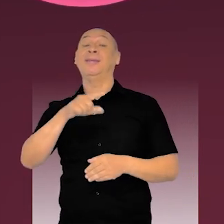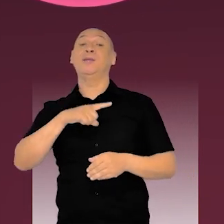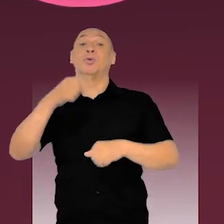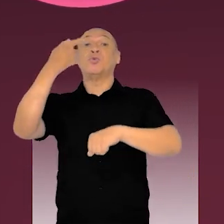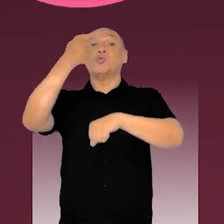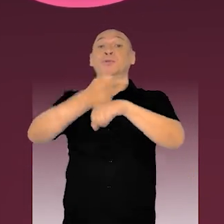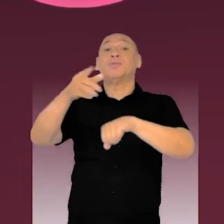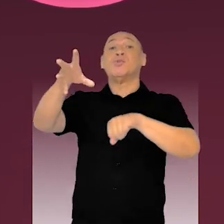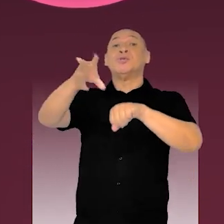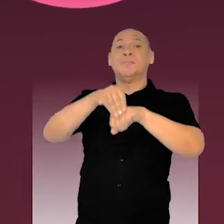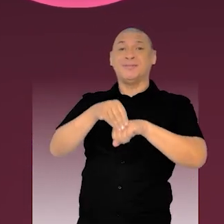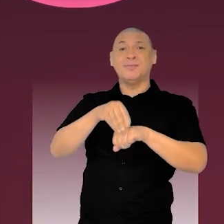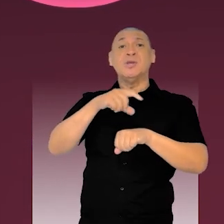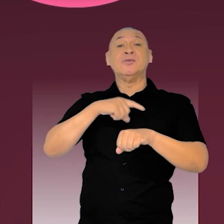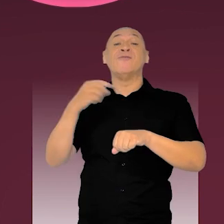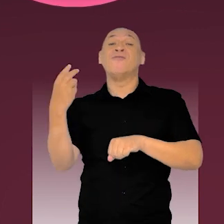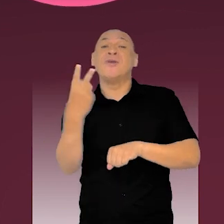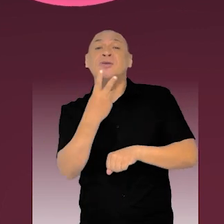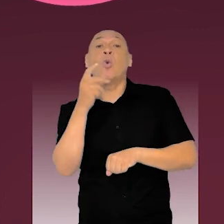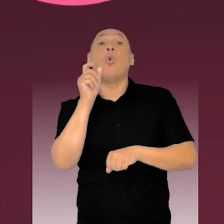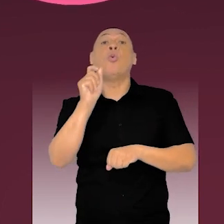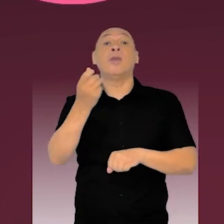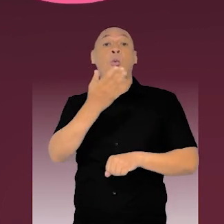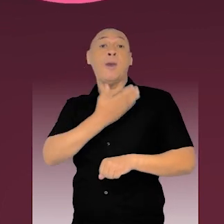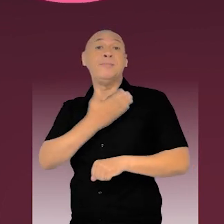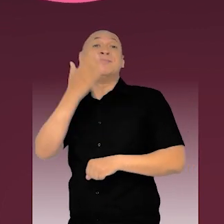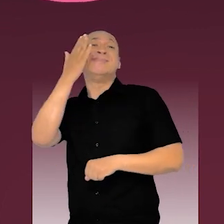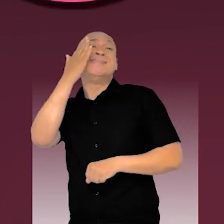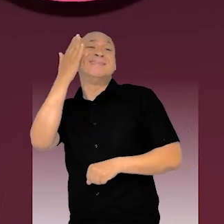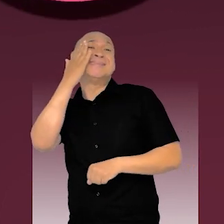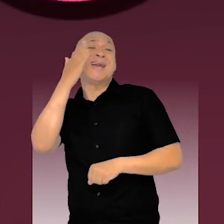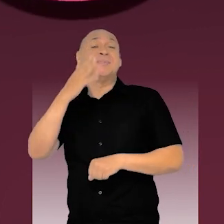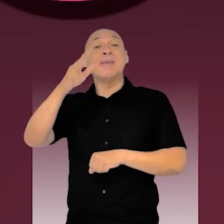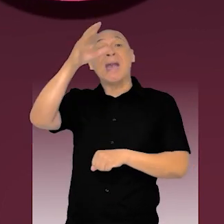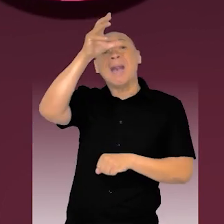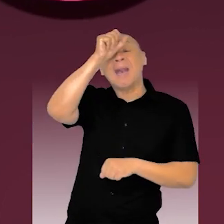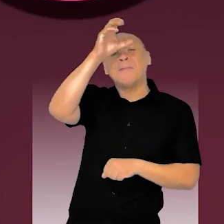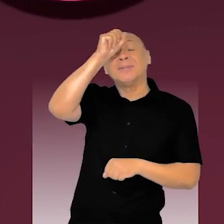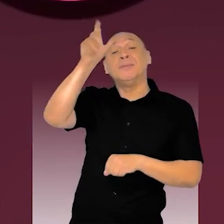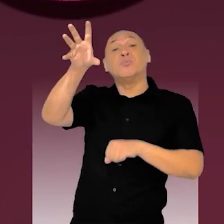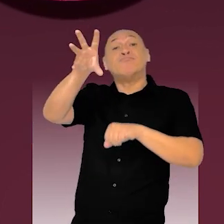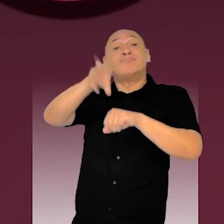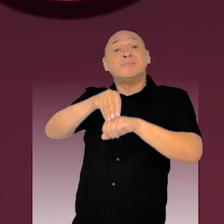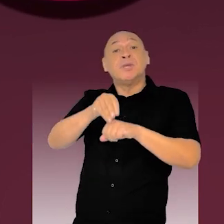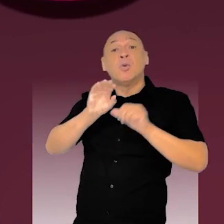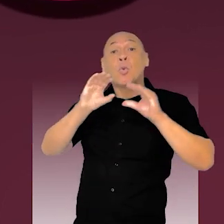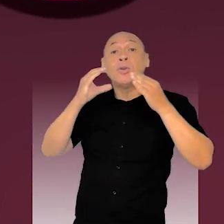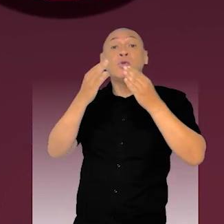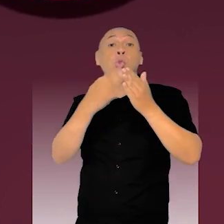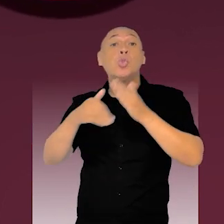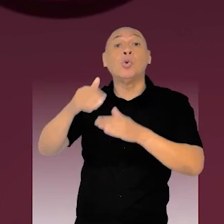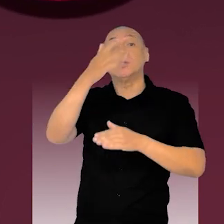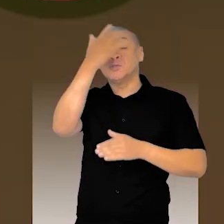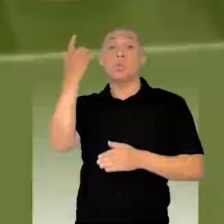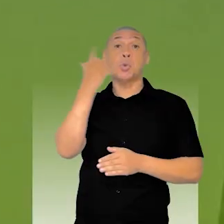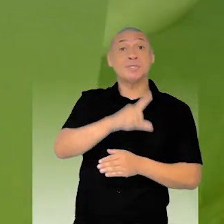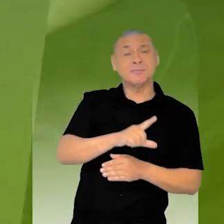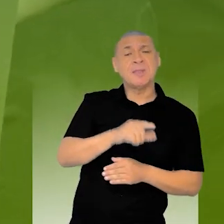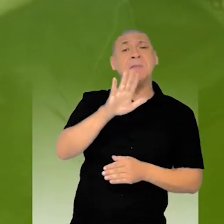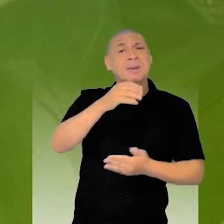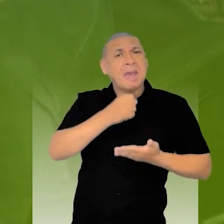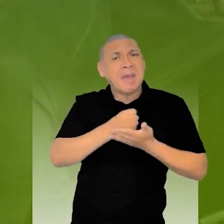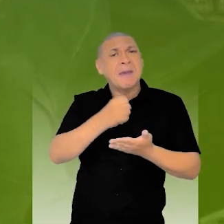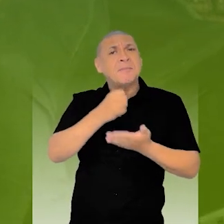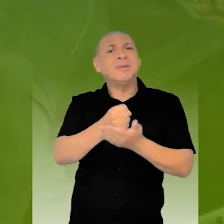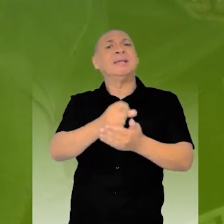a gestão do conhecimento. Quando valorizamos aquilo que colegas sabem e aprendemos com esse saber coletivo, todo mundo ganha. Para nos